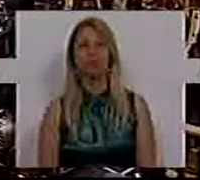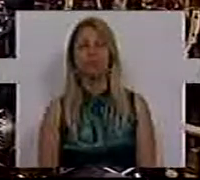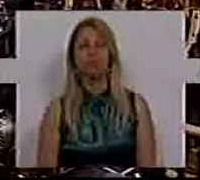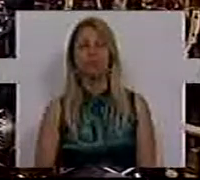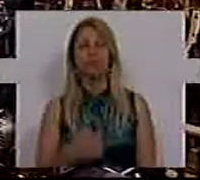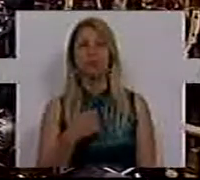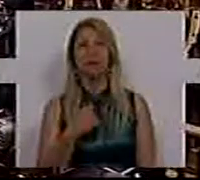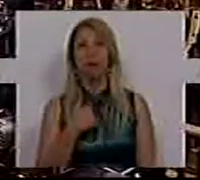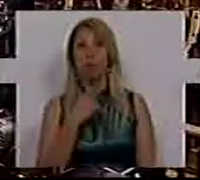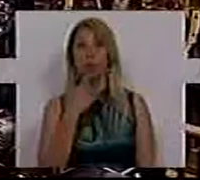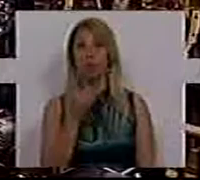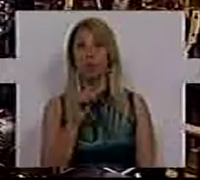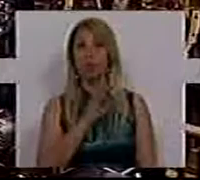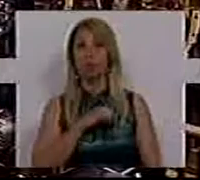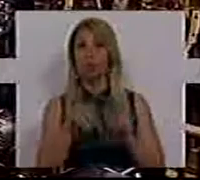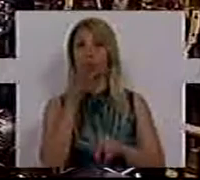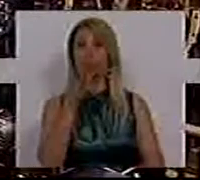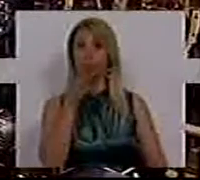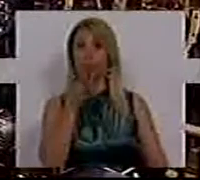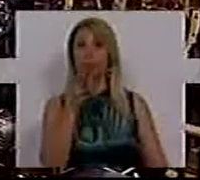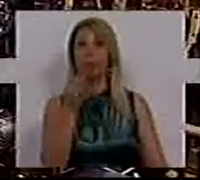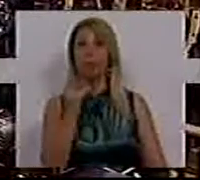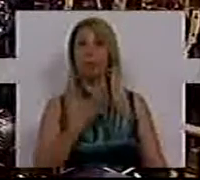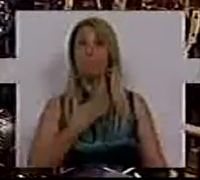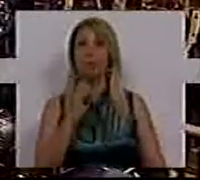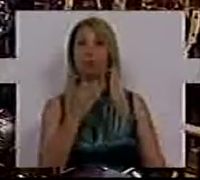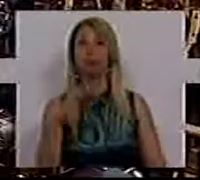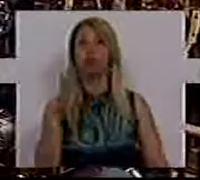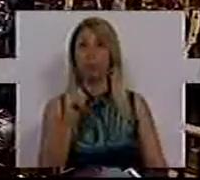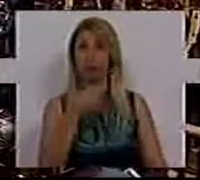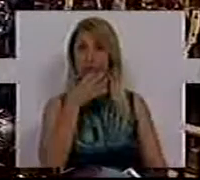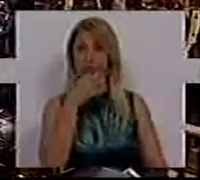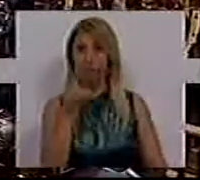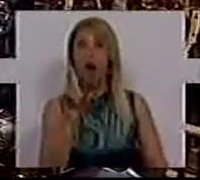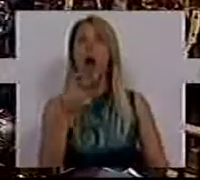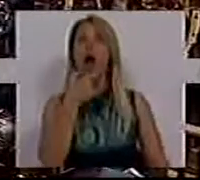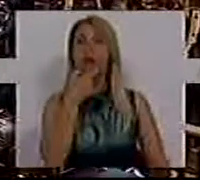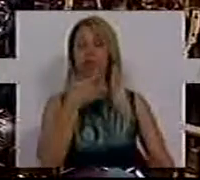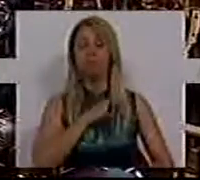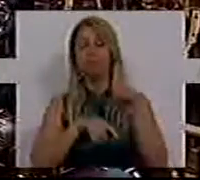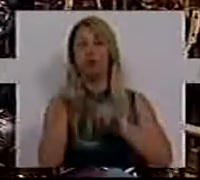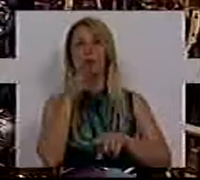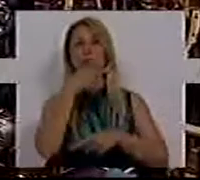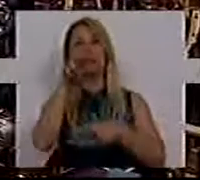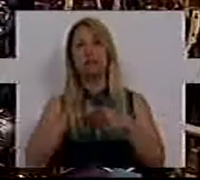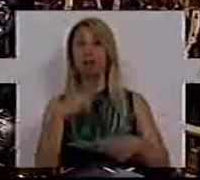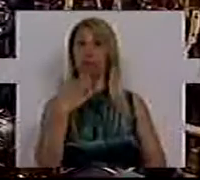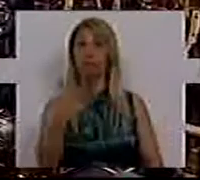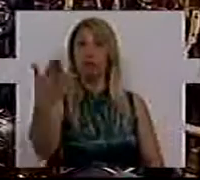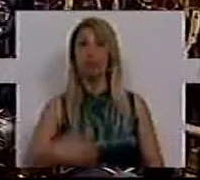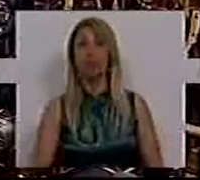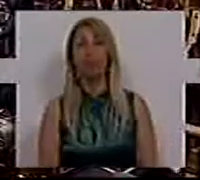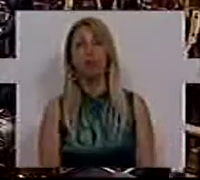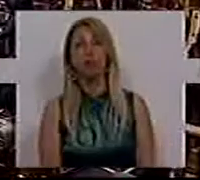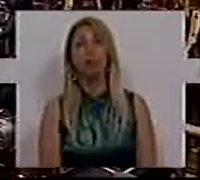Eu não dou a palavra ao Sr. Deputado Pedro Filipe Soares sem que os senhores deputados se sentem, por favor.